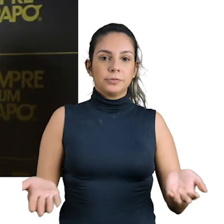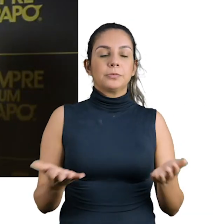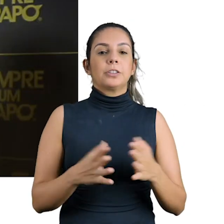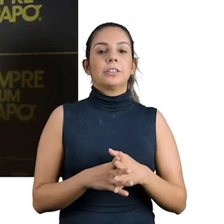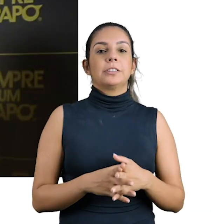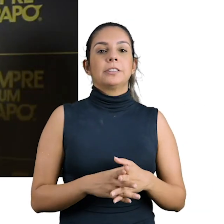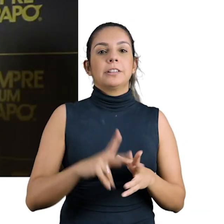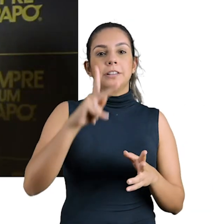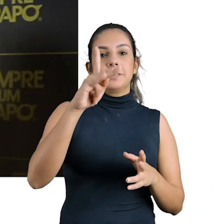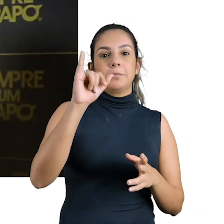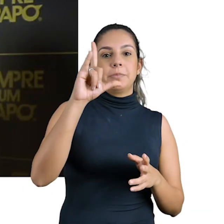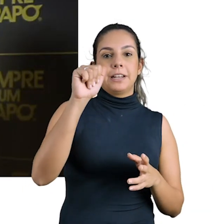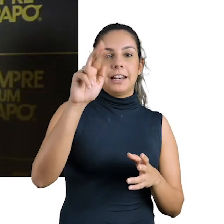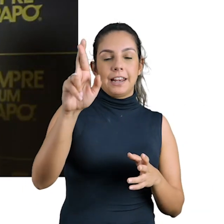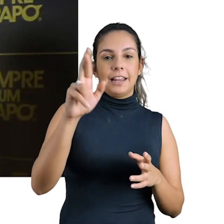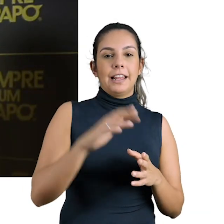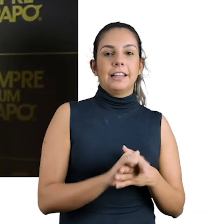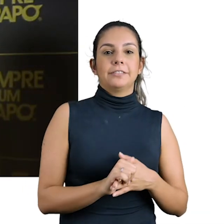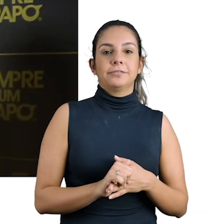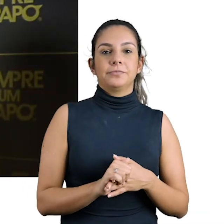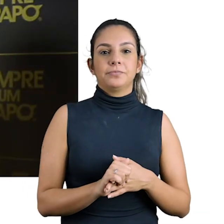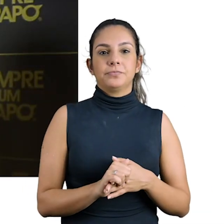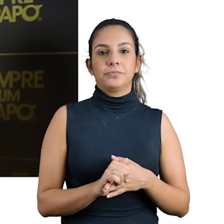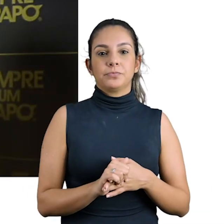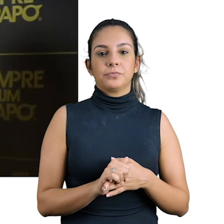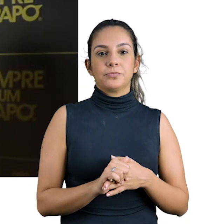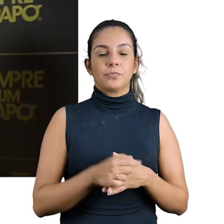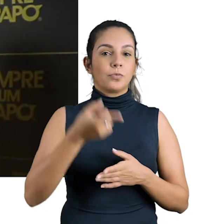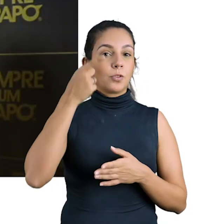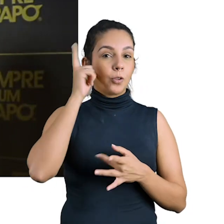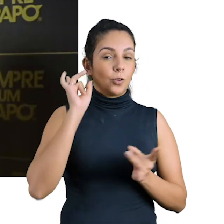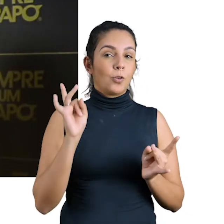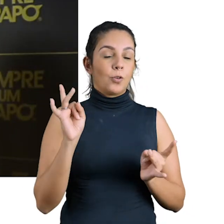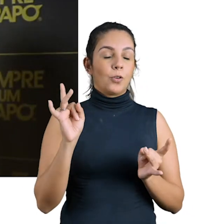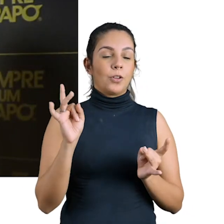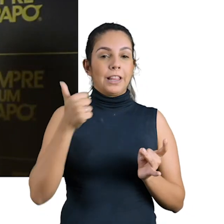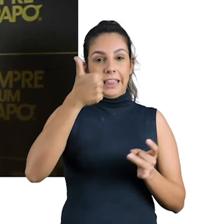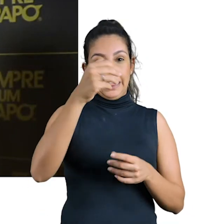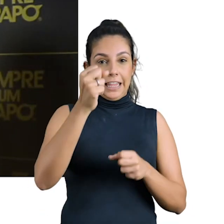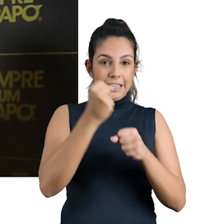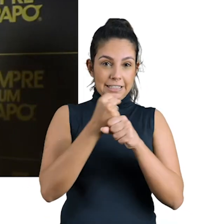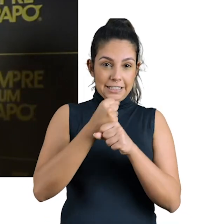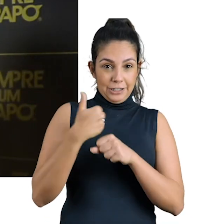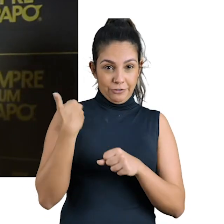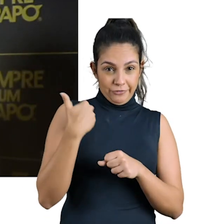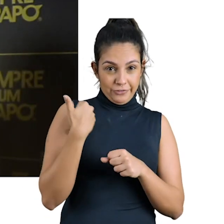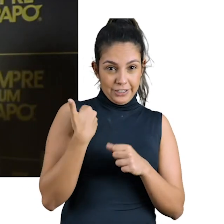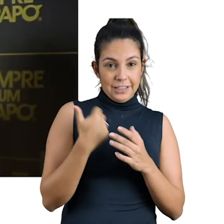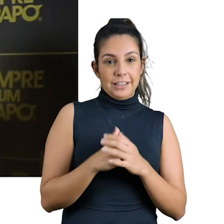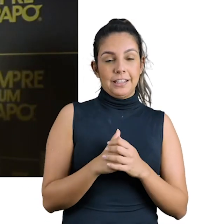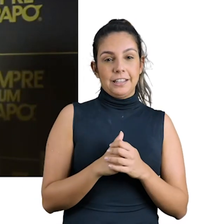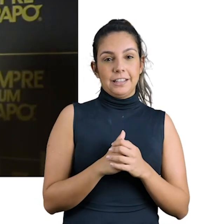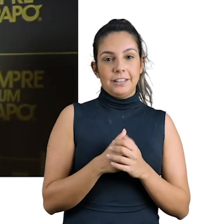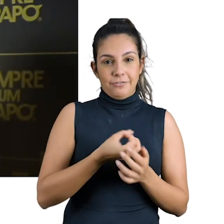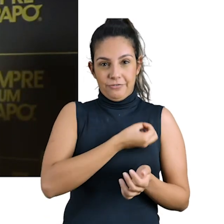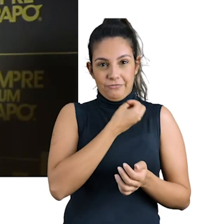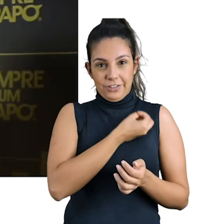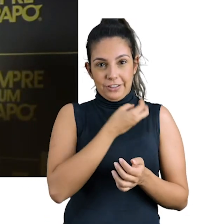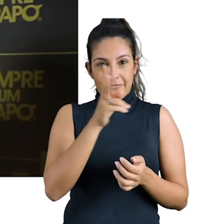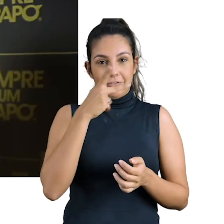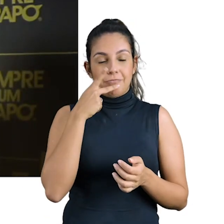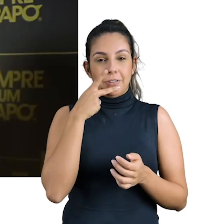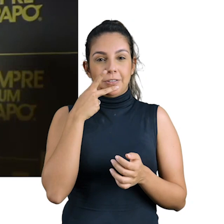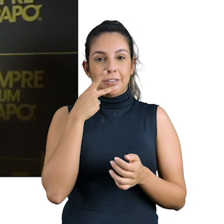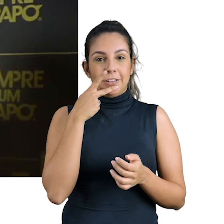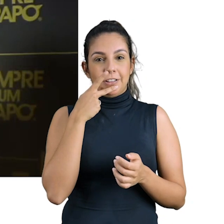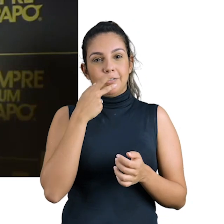Pois é, Pilar Del Rio, Fundação Saramago, que ontem completou 10 anos de vida. Tá aqui falando,